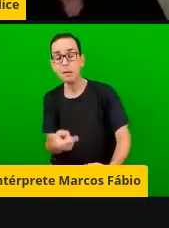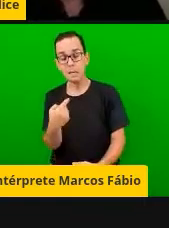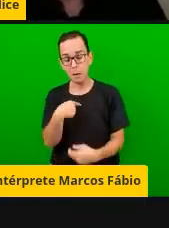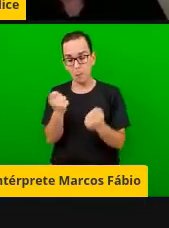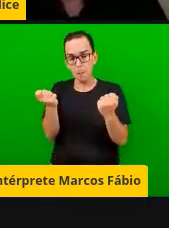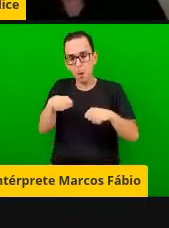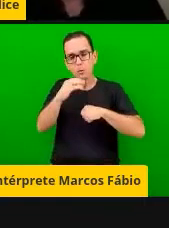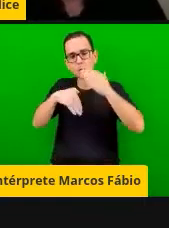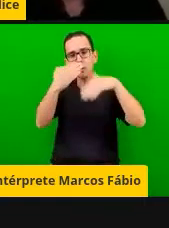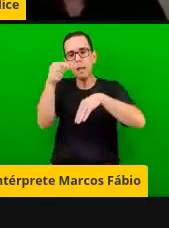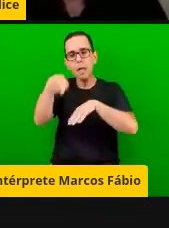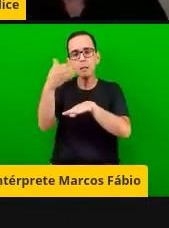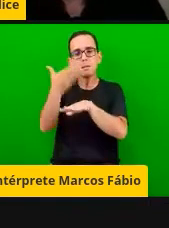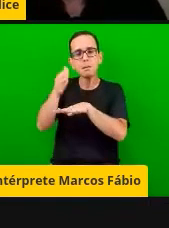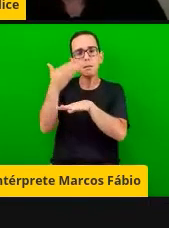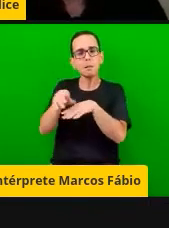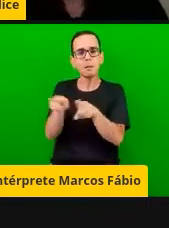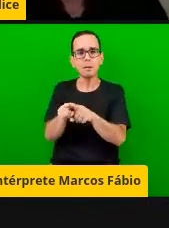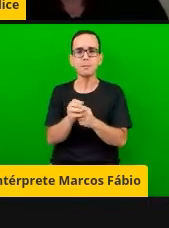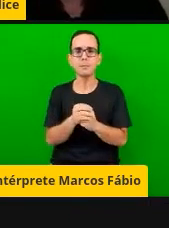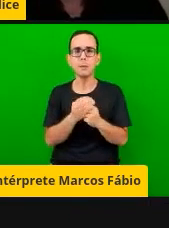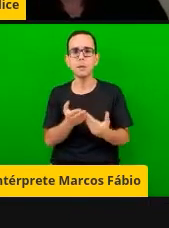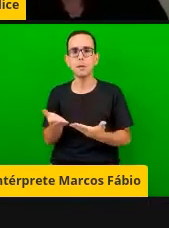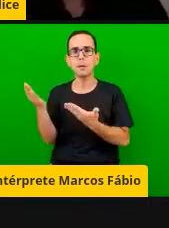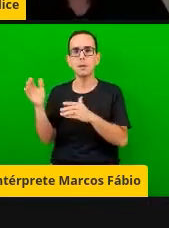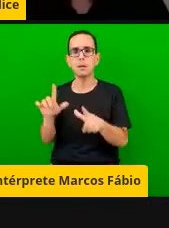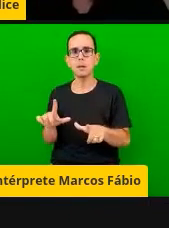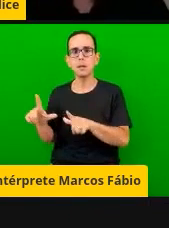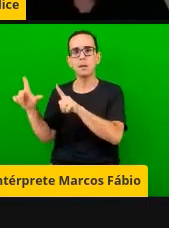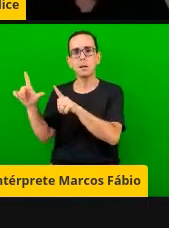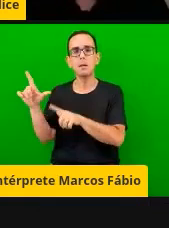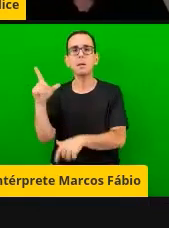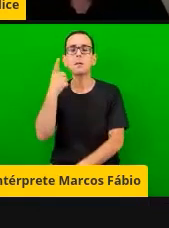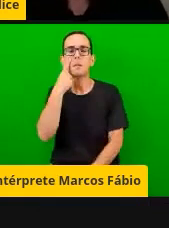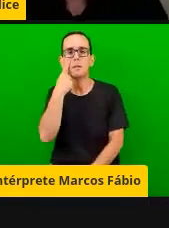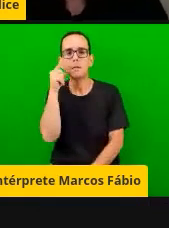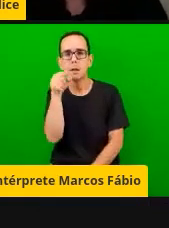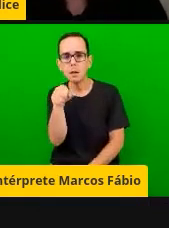essas habilidades. No próximo slide, a gente vai observar